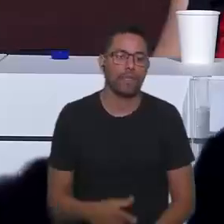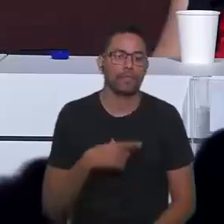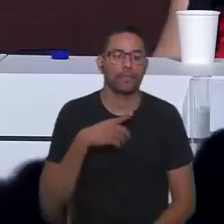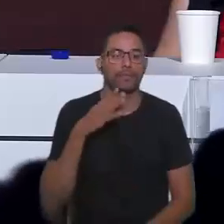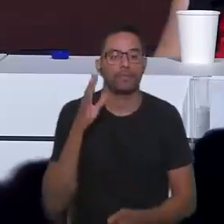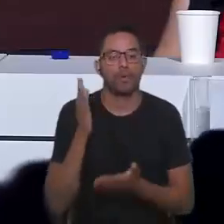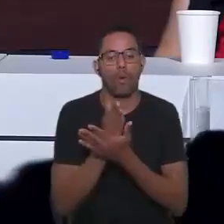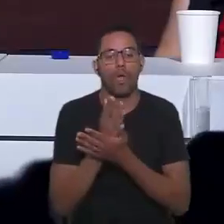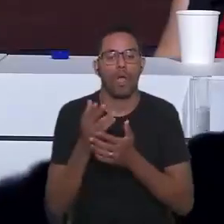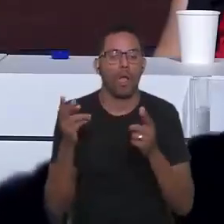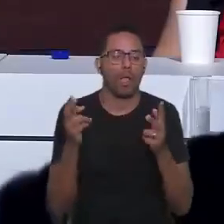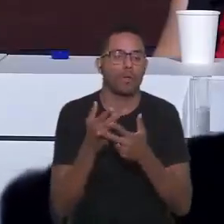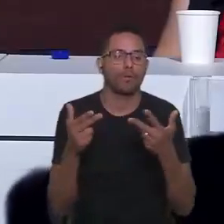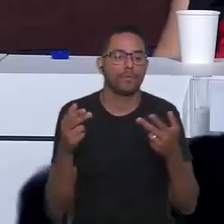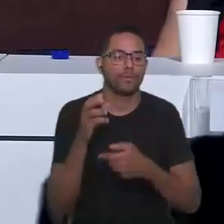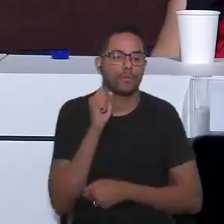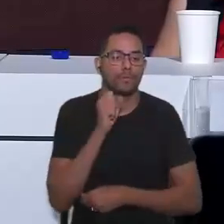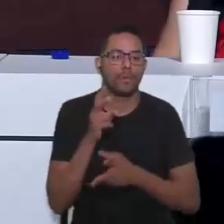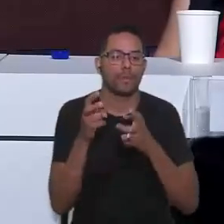executa qualquer tarefa